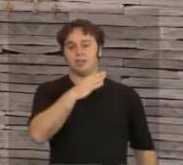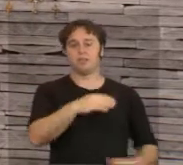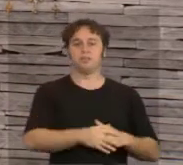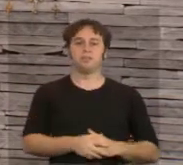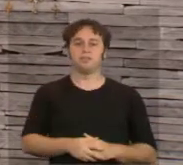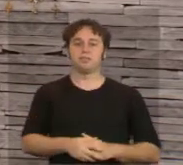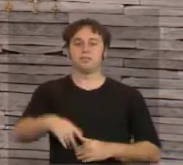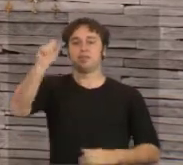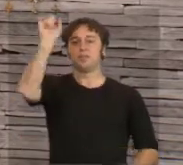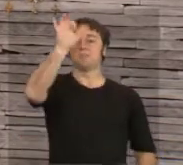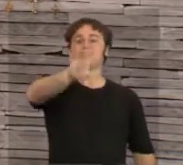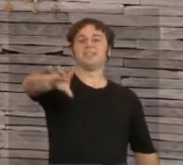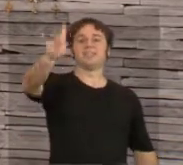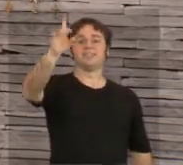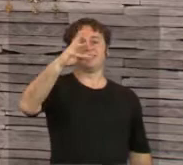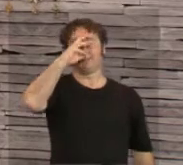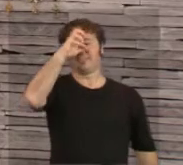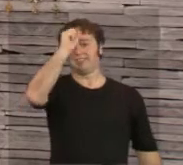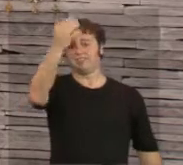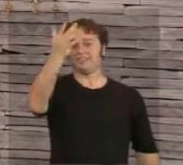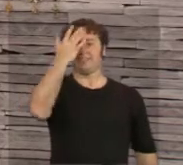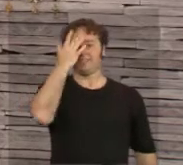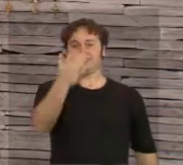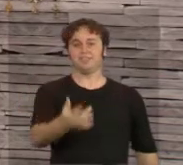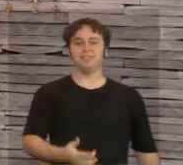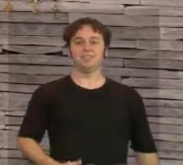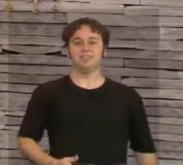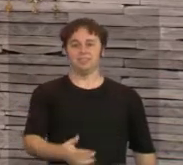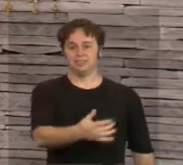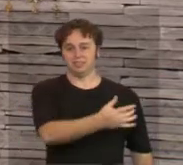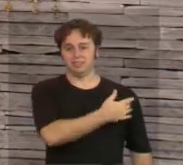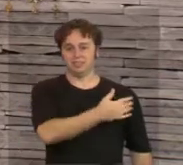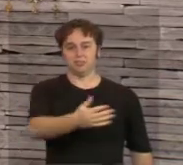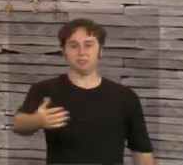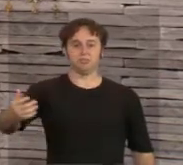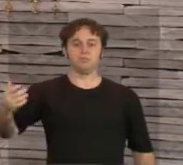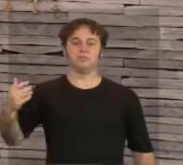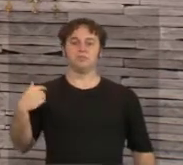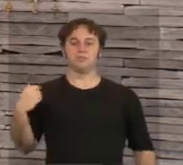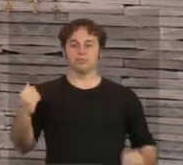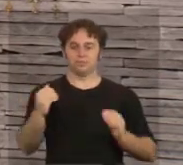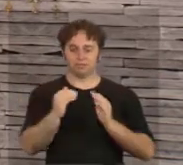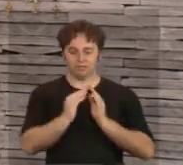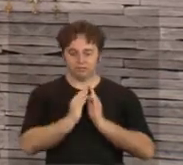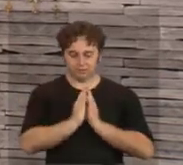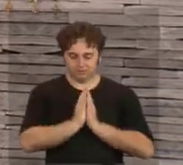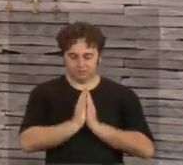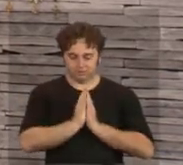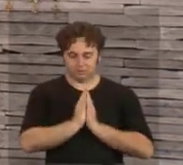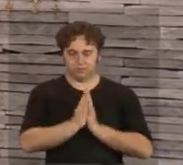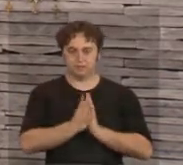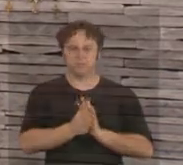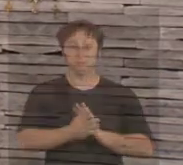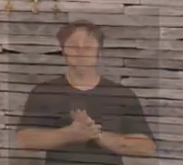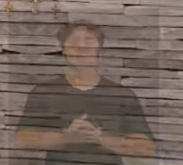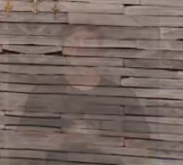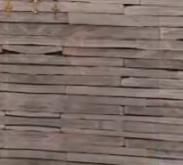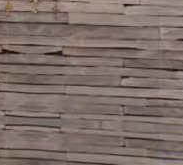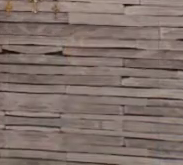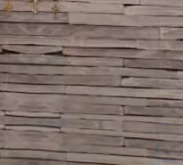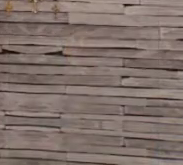males, a bênção de Deus Todo-Poderoso, em nome do Pai, e do Filho, e do Espírito Santo.